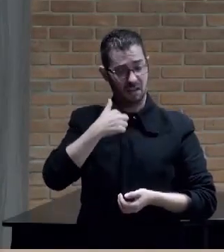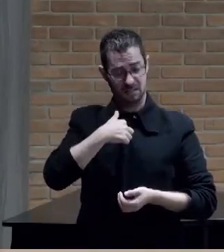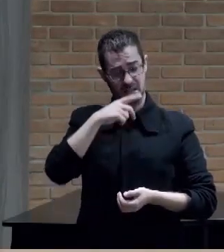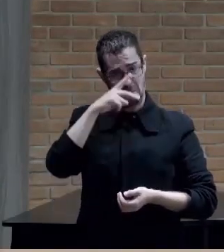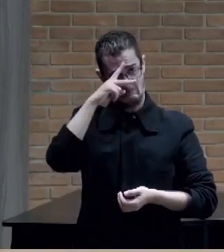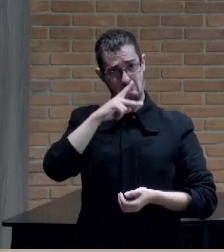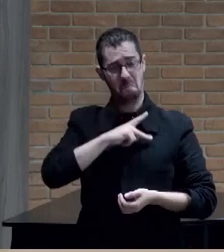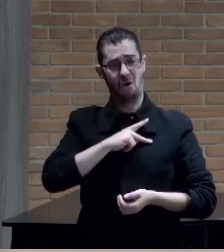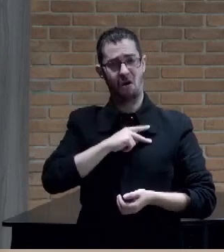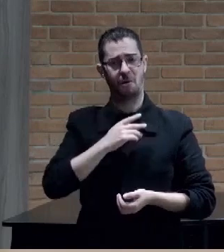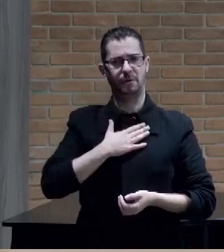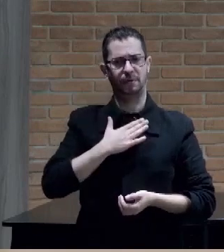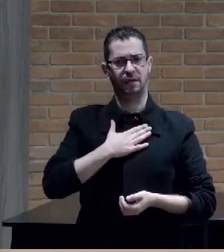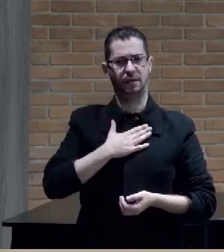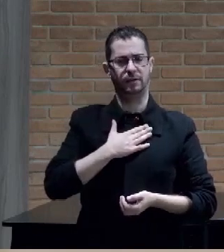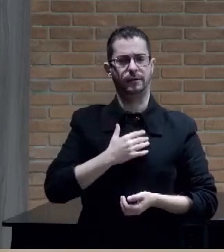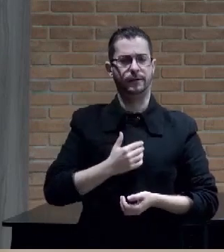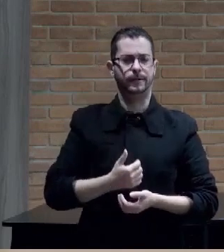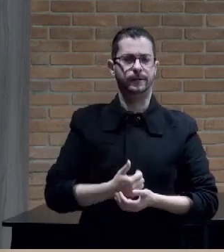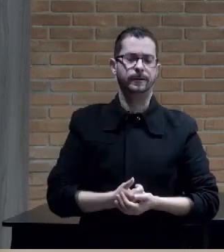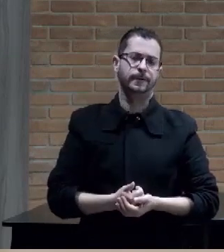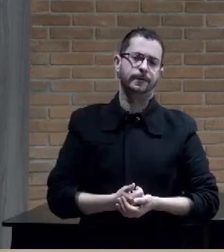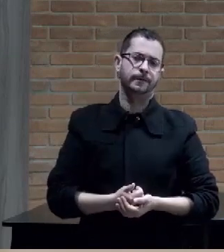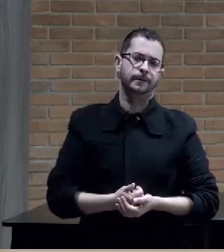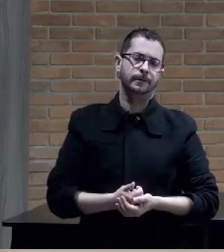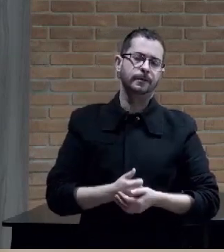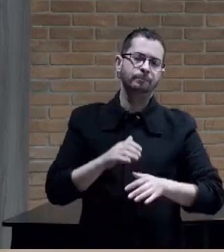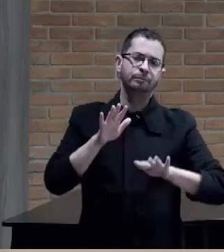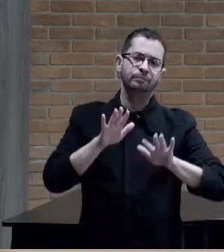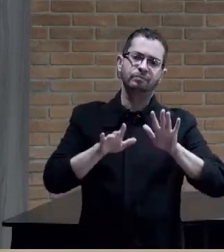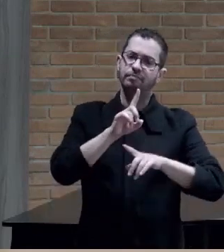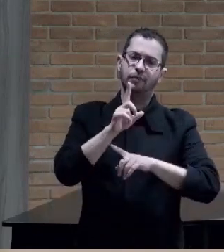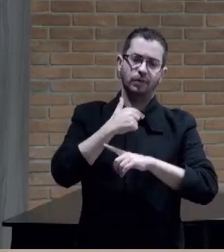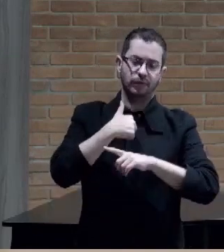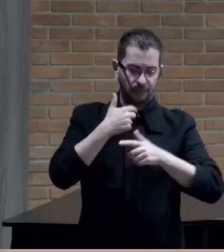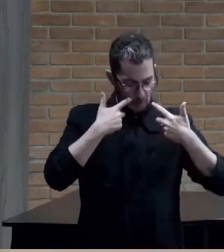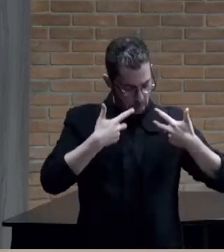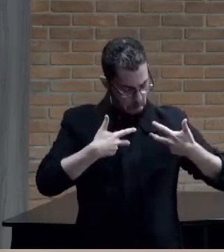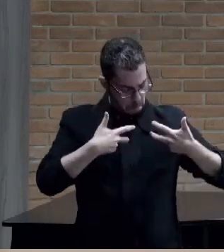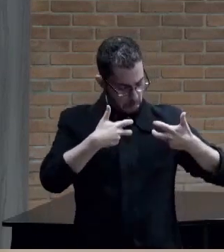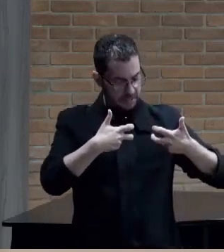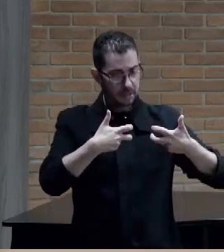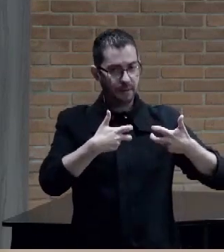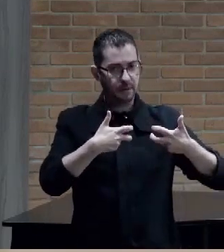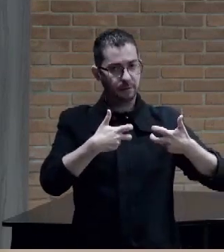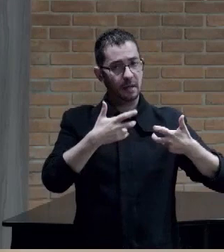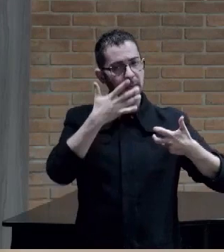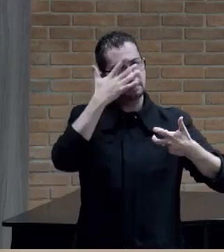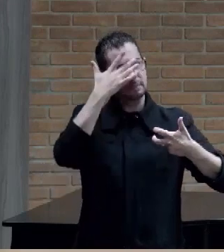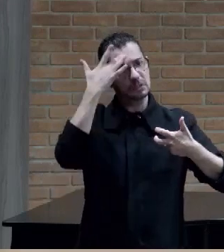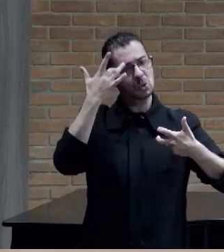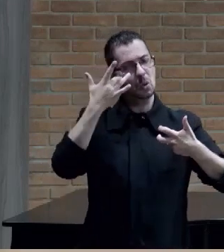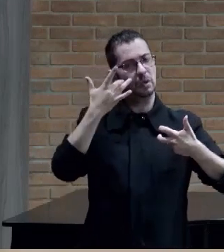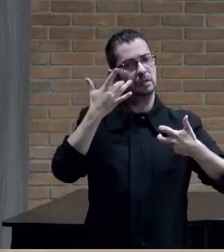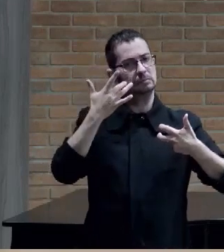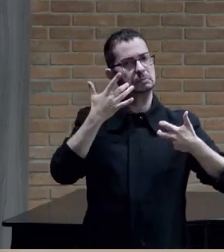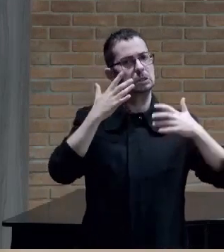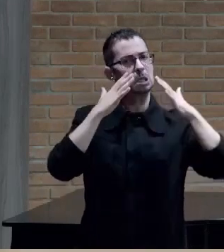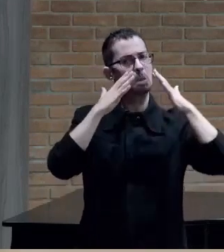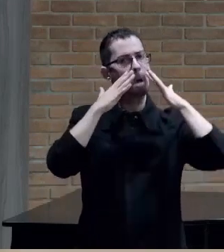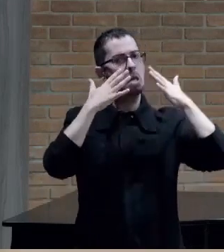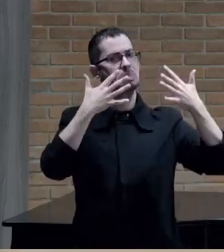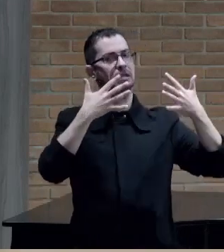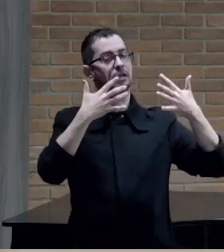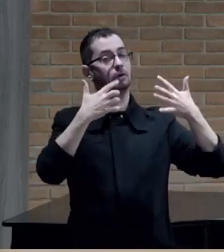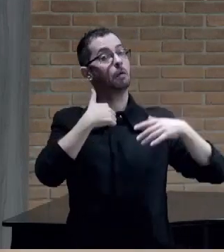porque, irmãos, nós não percebemos isso. Quem chama muito atenção são